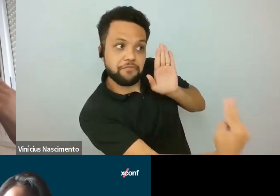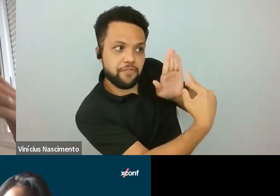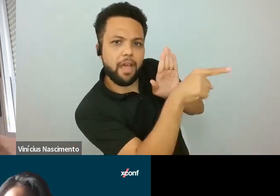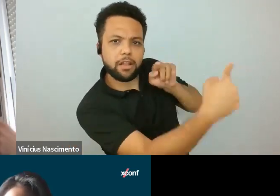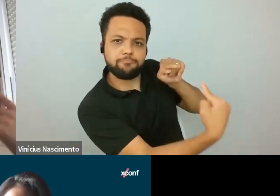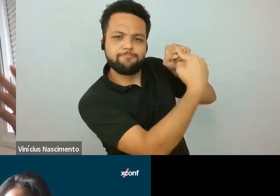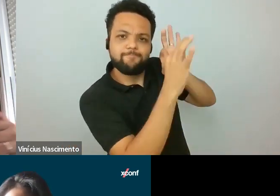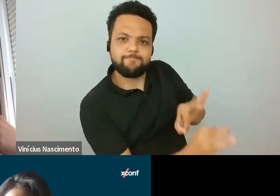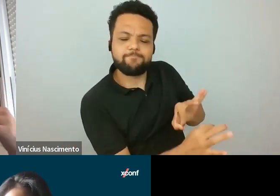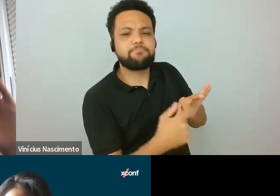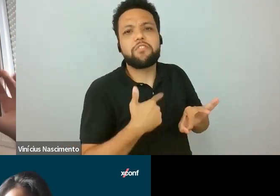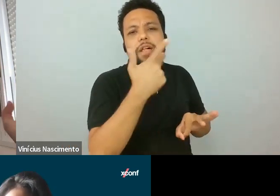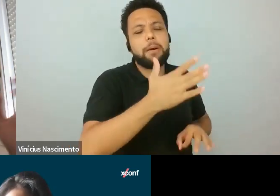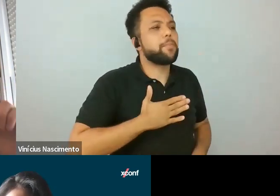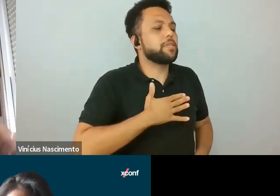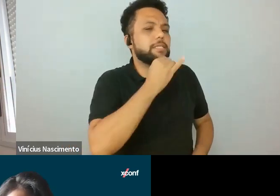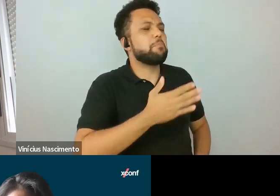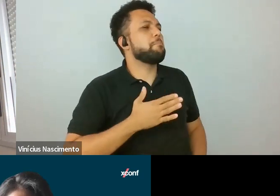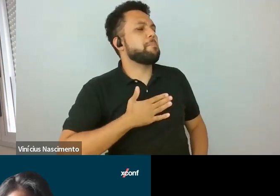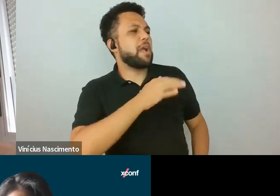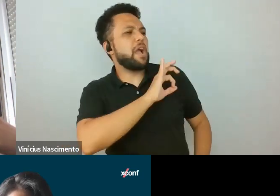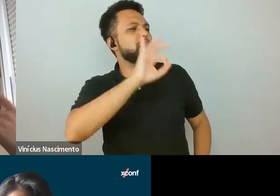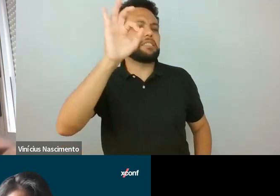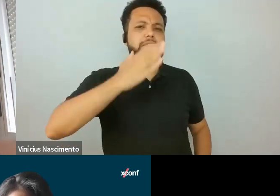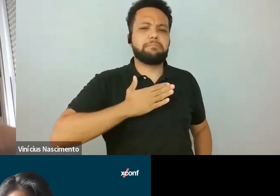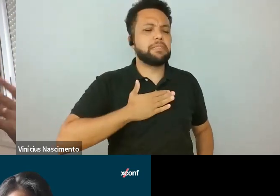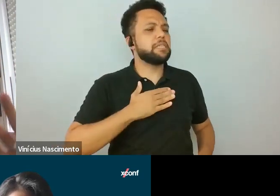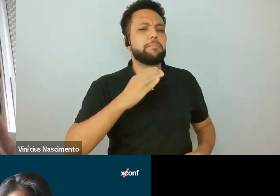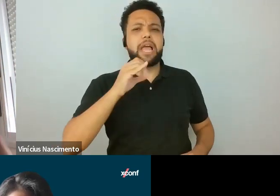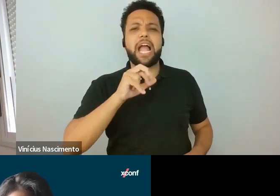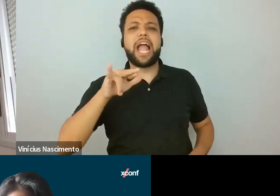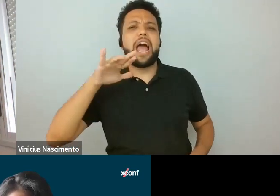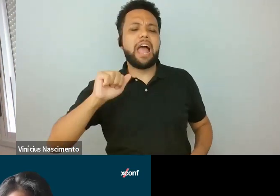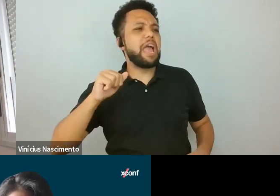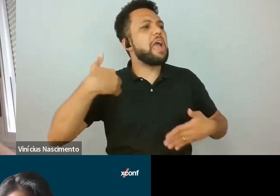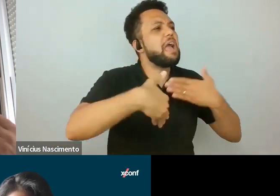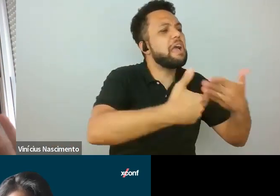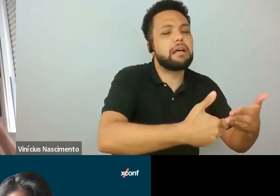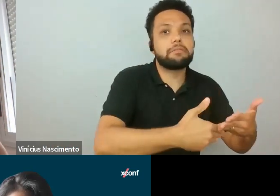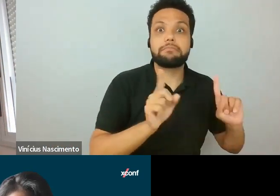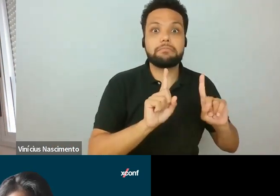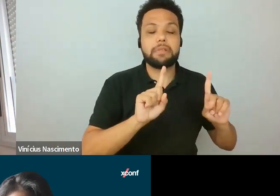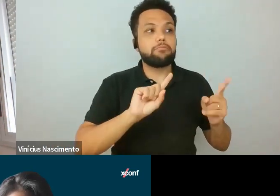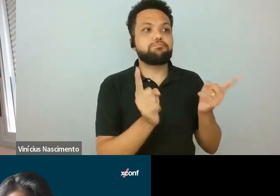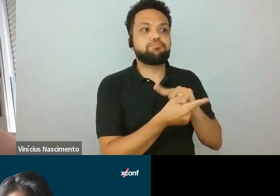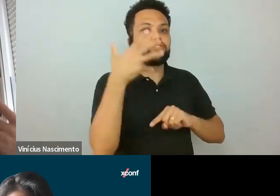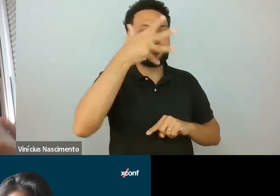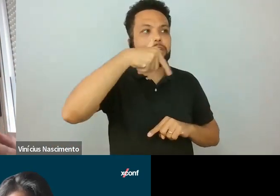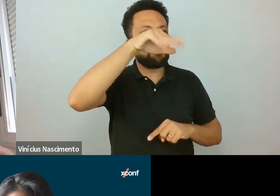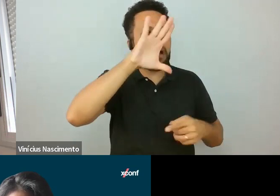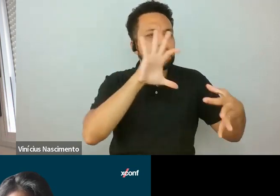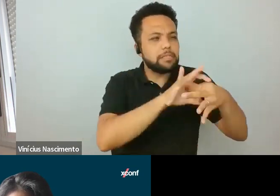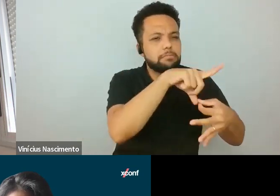vai ser ótimo para mim, para minha carreira, para o time, tu falar, olha, isso vai entregar mais rápido, isso vai entregar mais valor, isso é interessante